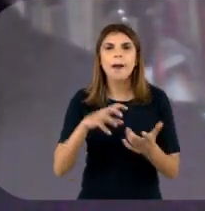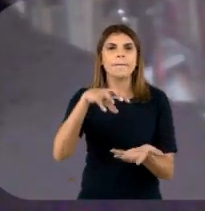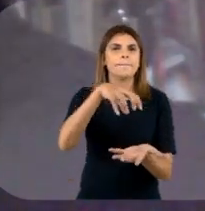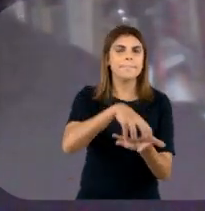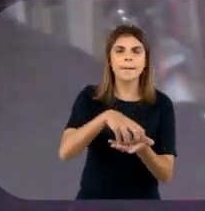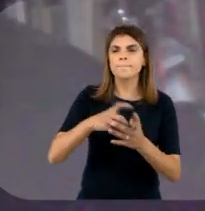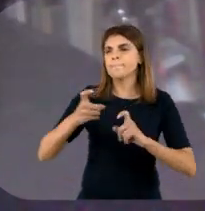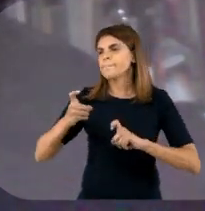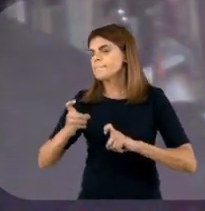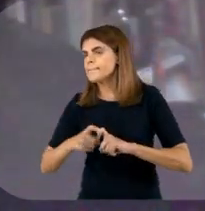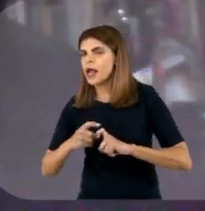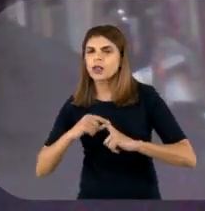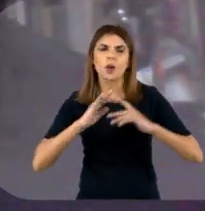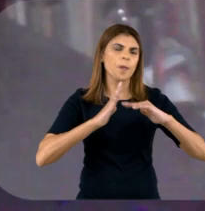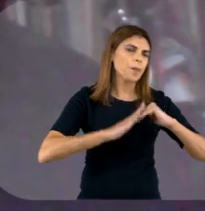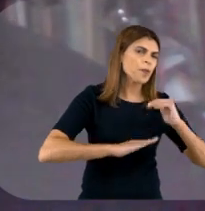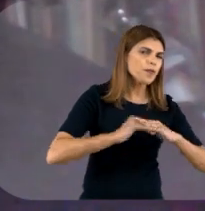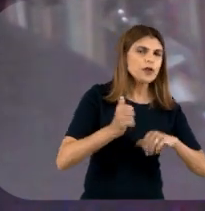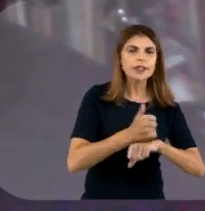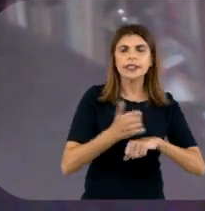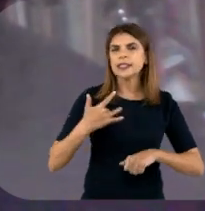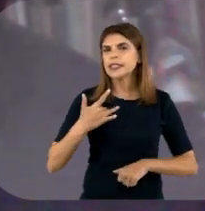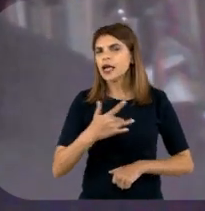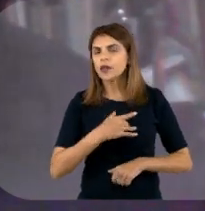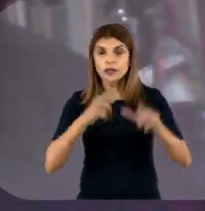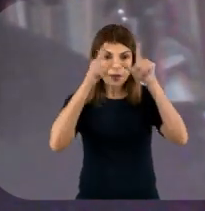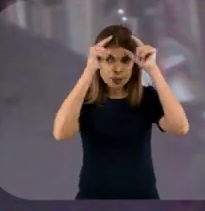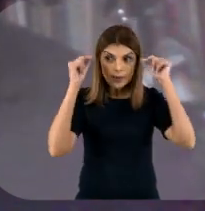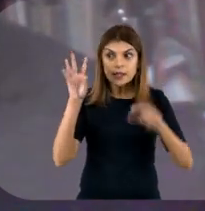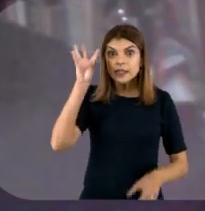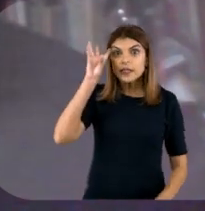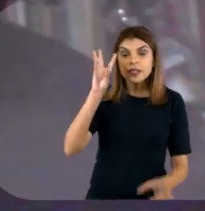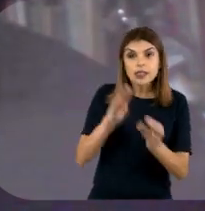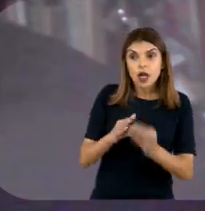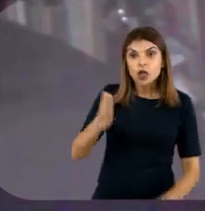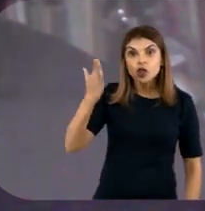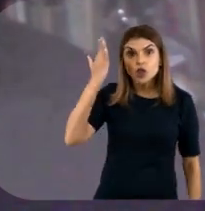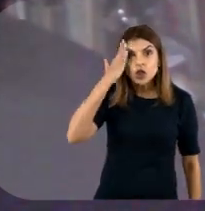sanitário, os médicos, os enfermeiros, os profissionais de saúde tomarem conhecimento da sua prática,